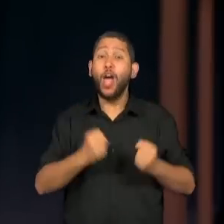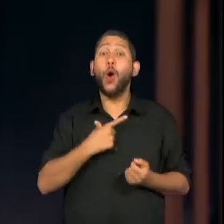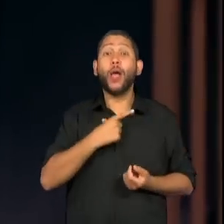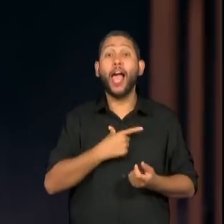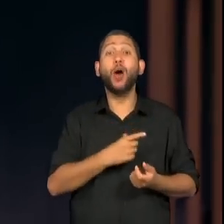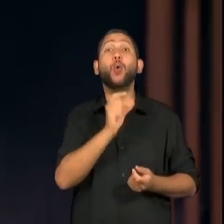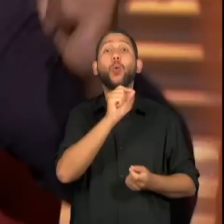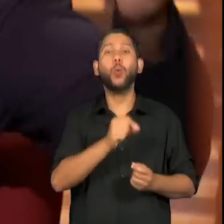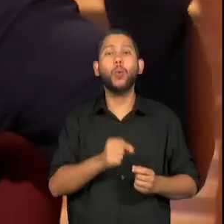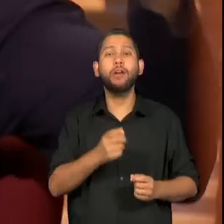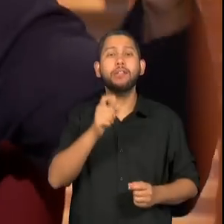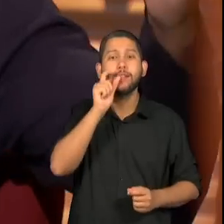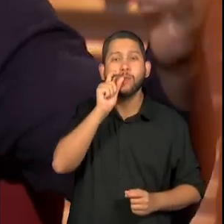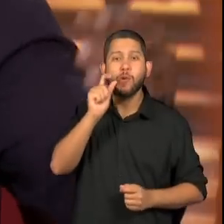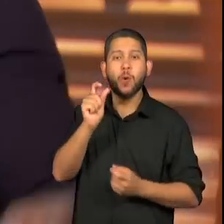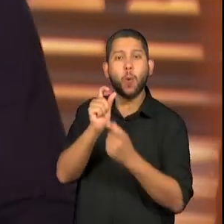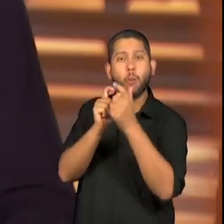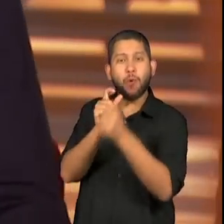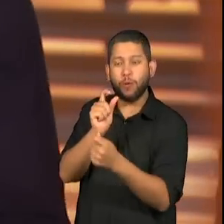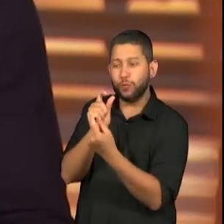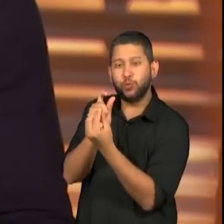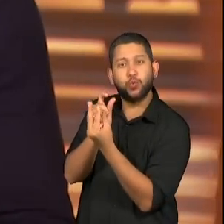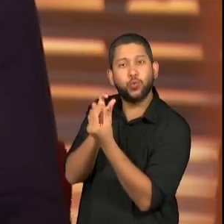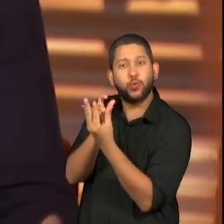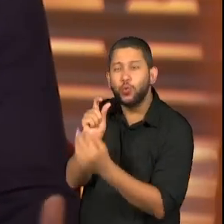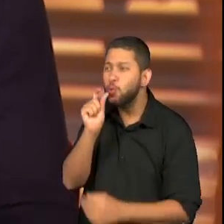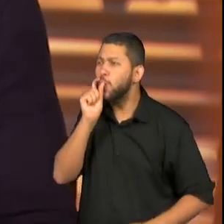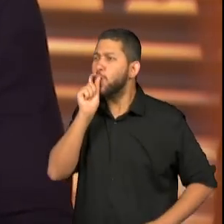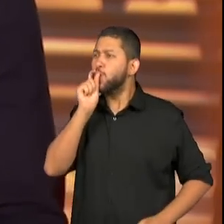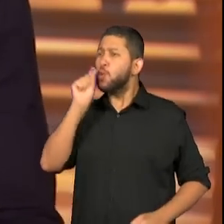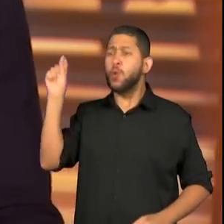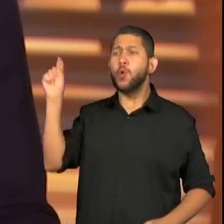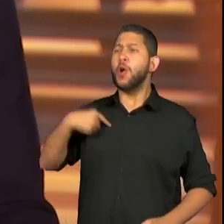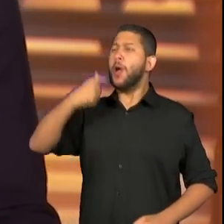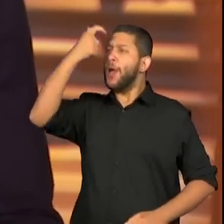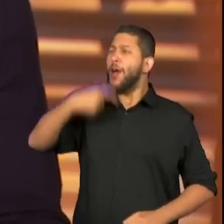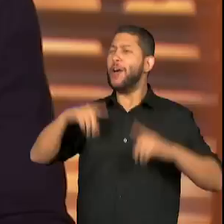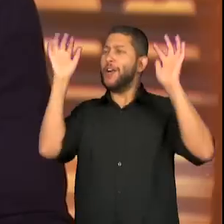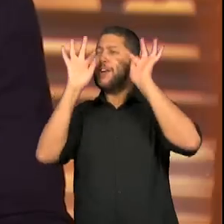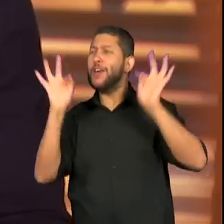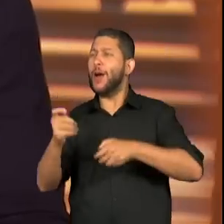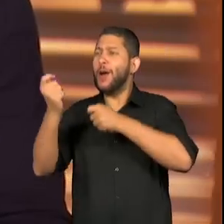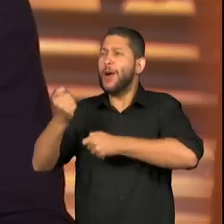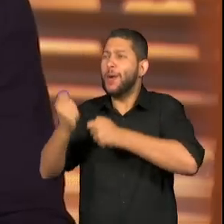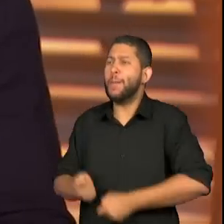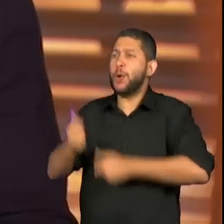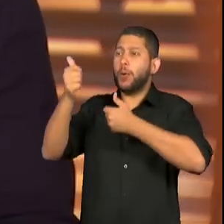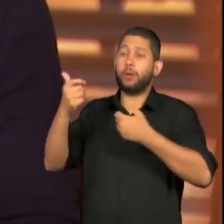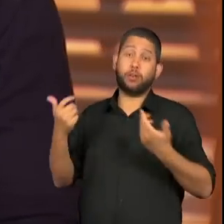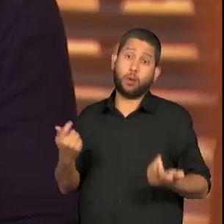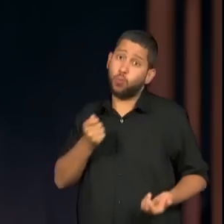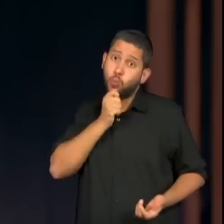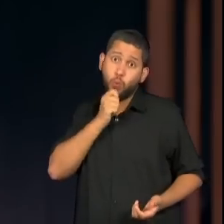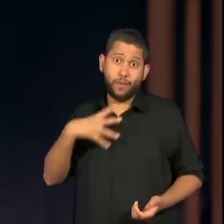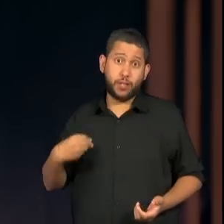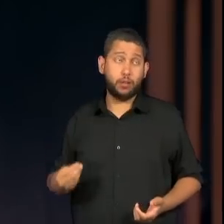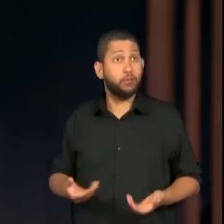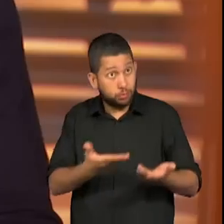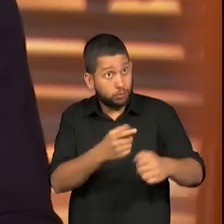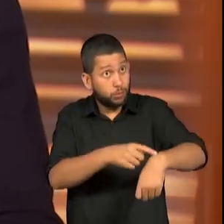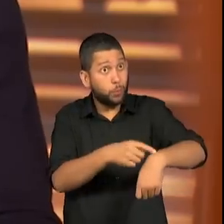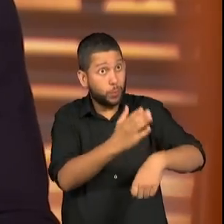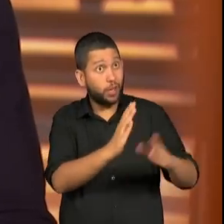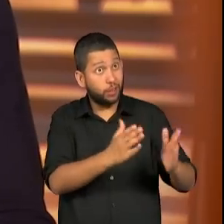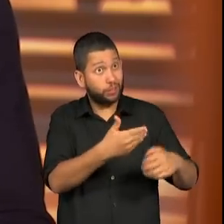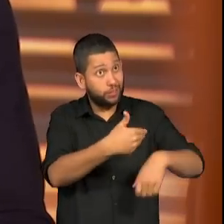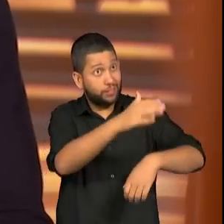Quero distribuir alegria. Caraca, você é pai e tal. Claro. É isso que eu queria. O que eu quero quando eu tiver meu filho, que ainda não tem ainda. Tá na hora, né? Tá